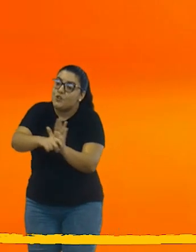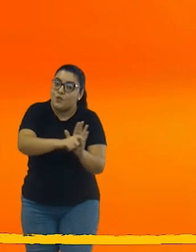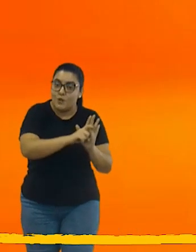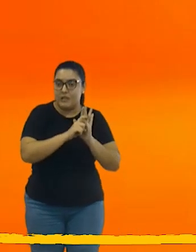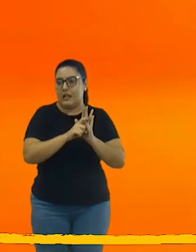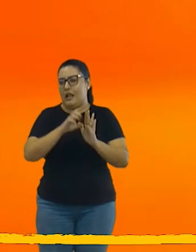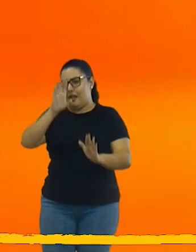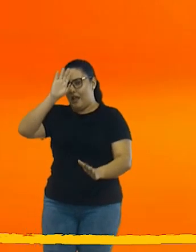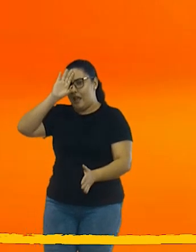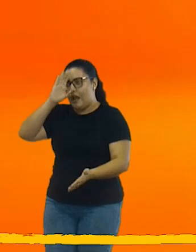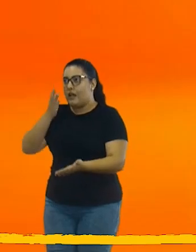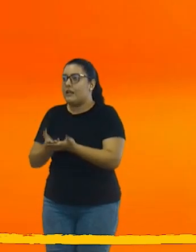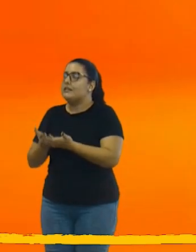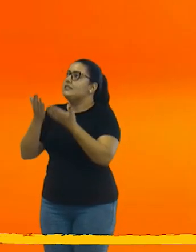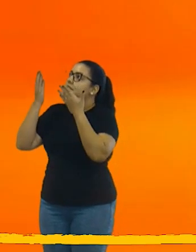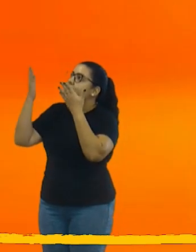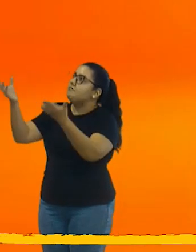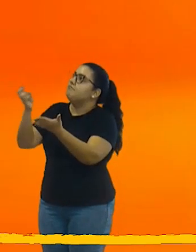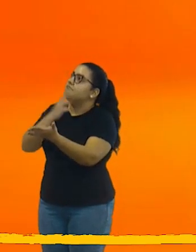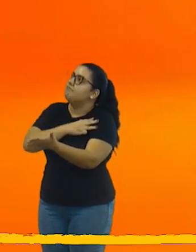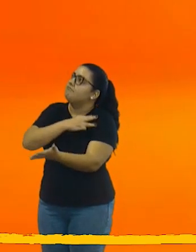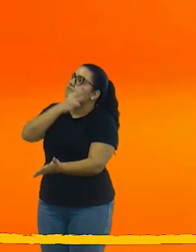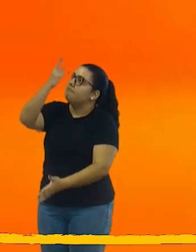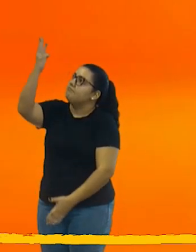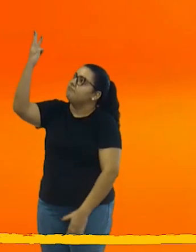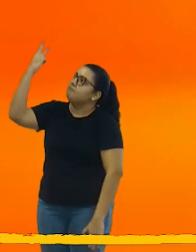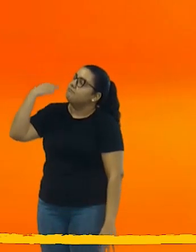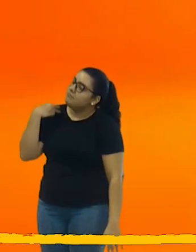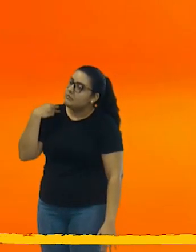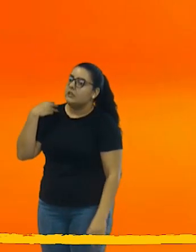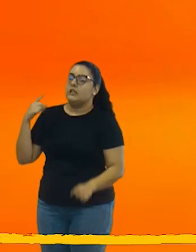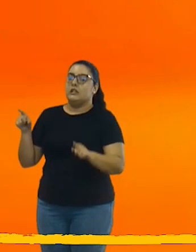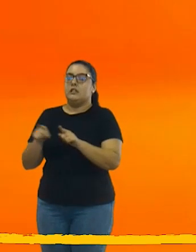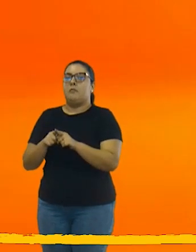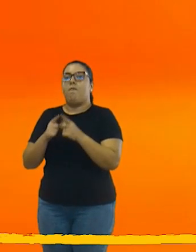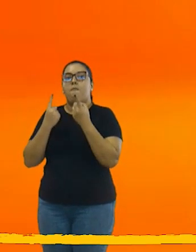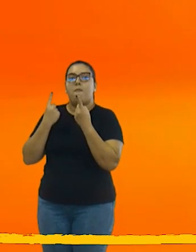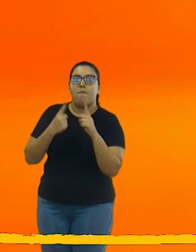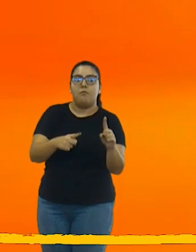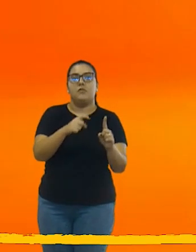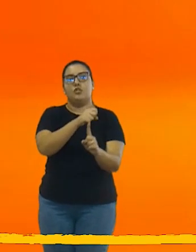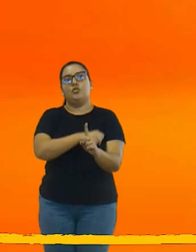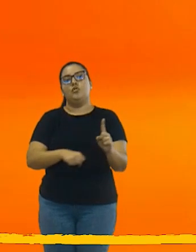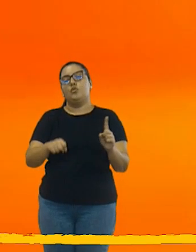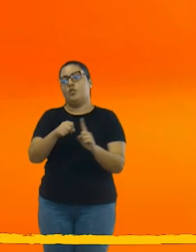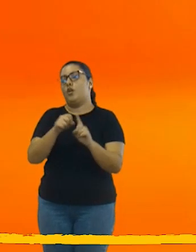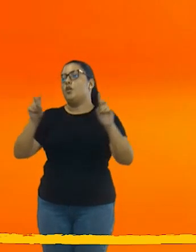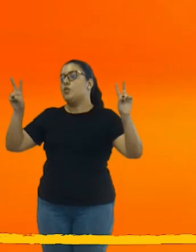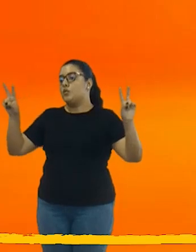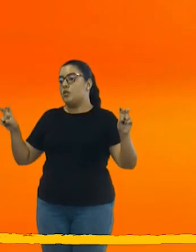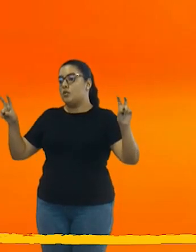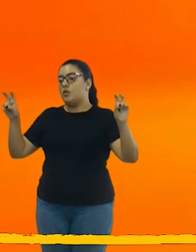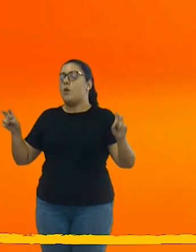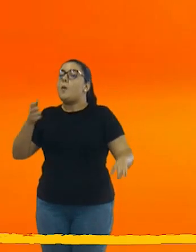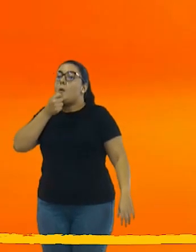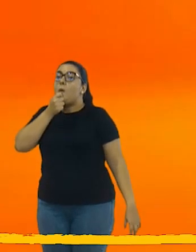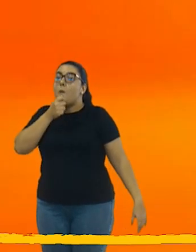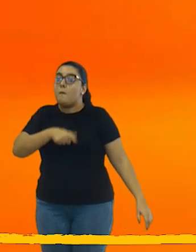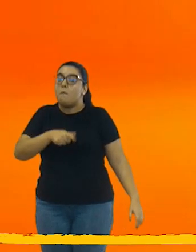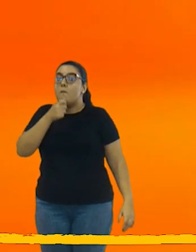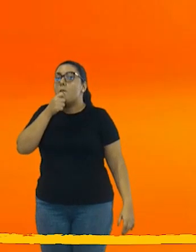crença na compadecida e, sobretudo, numa crítica social feita através do humor.